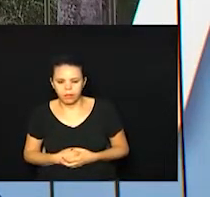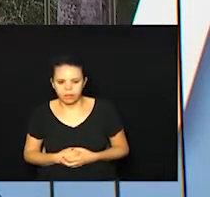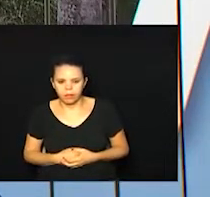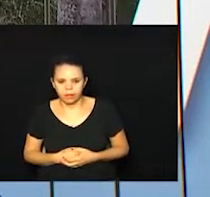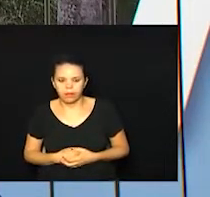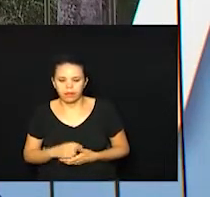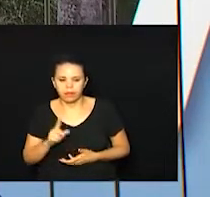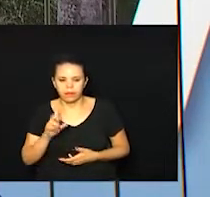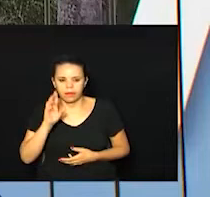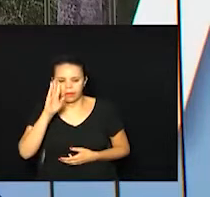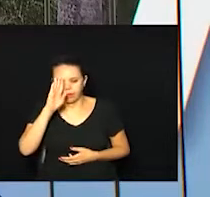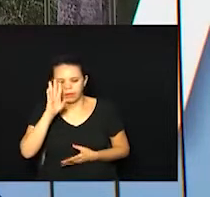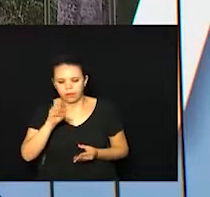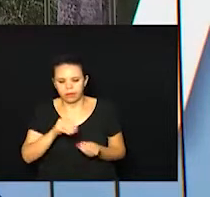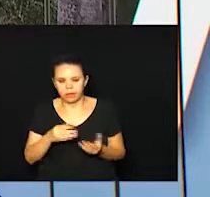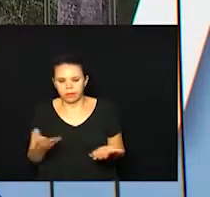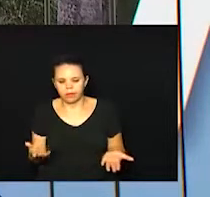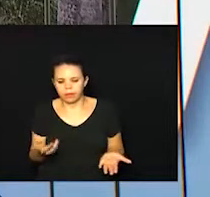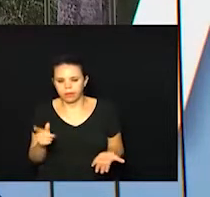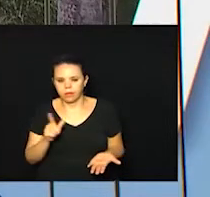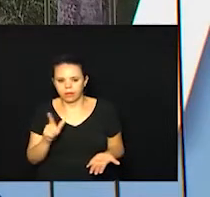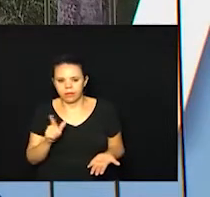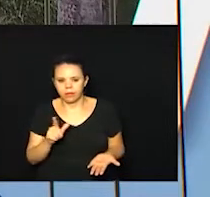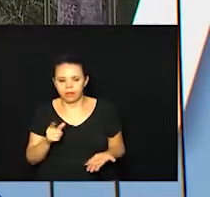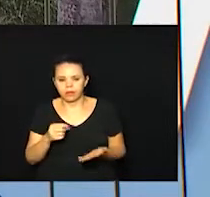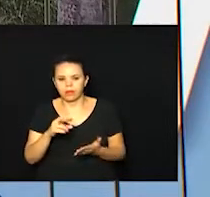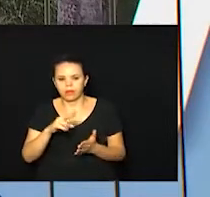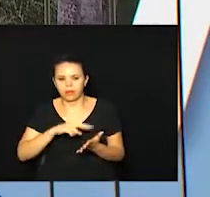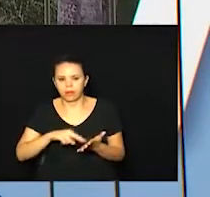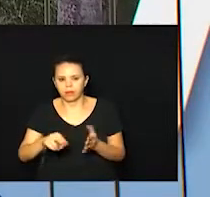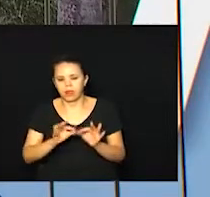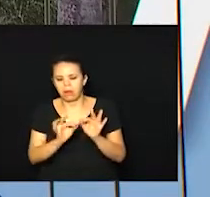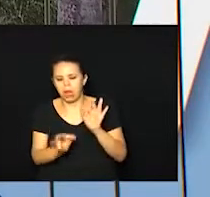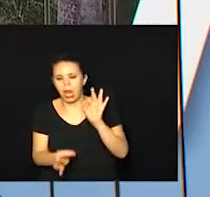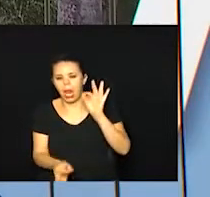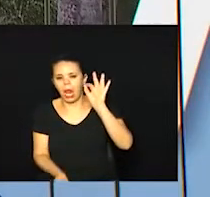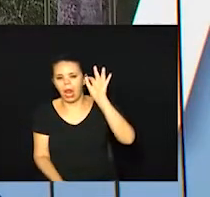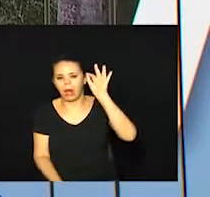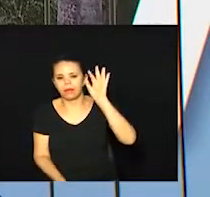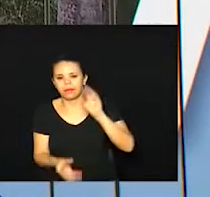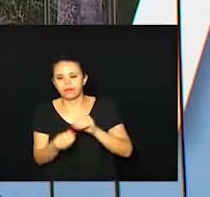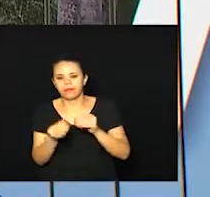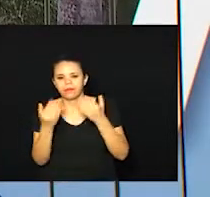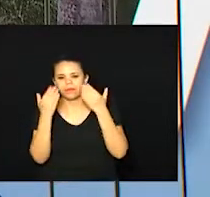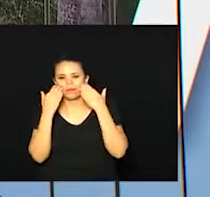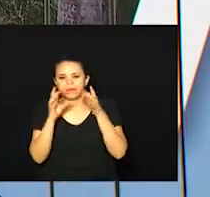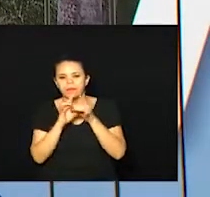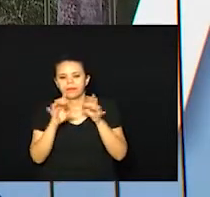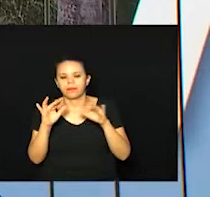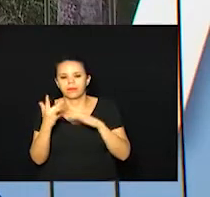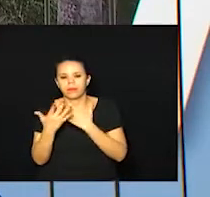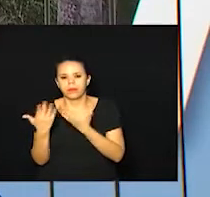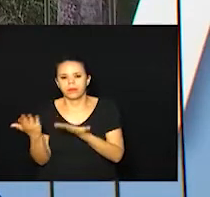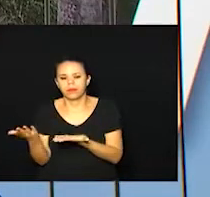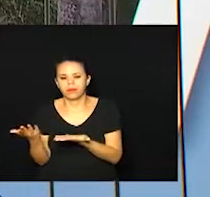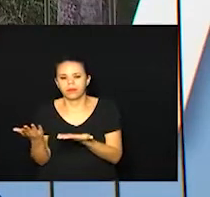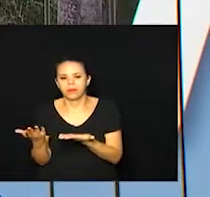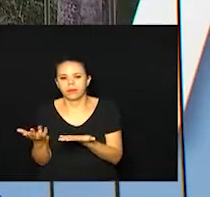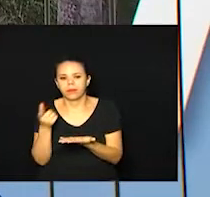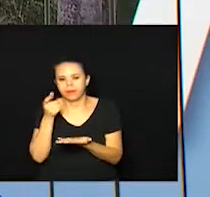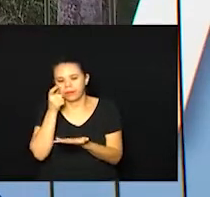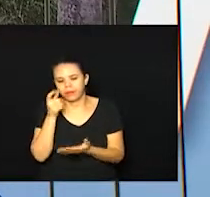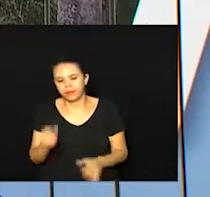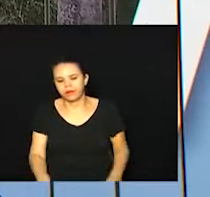destacaria isso. É evidente que o relatório ficou longo, né? Mas ele está público nas nossas redes sociais para aqueles e aquelas